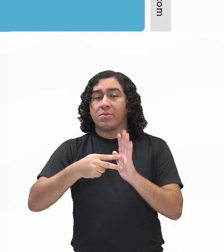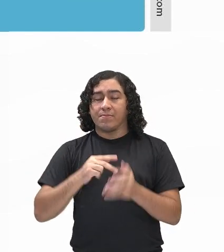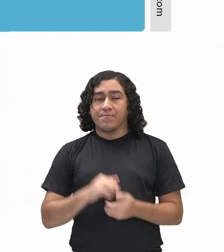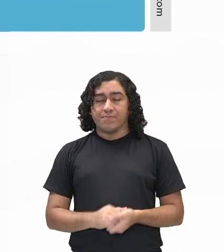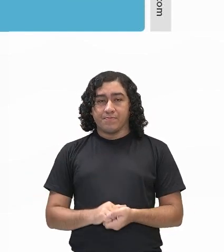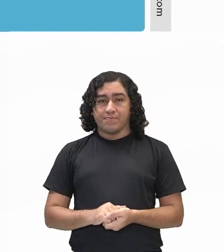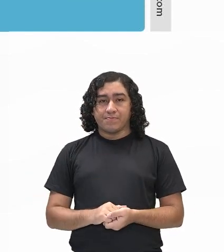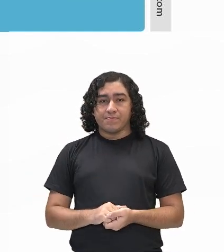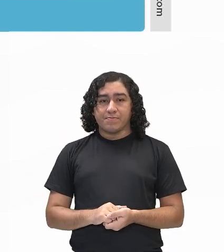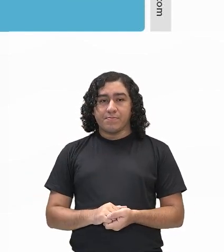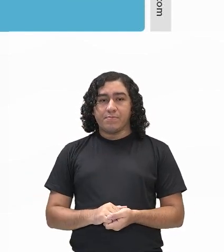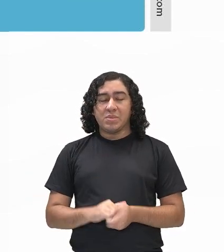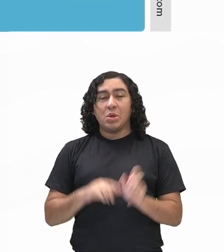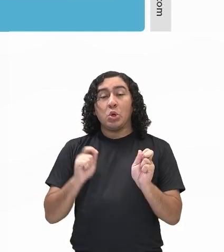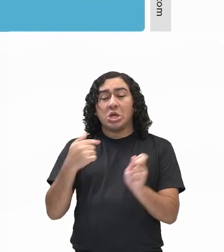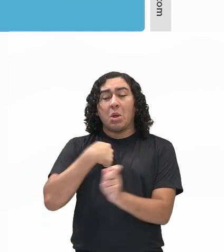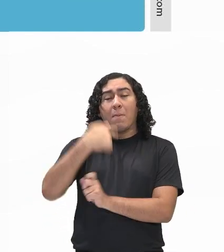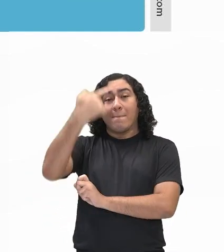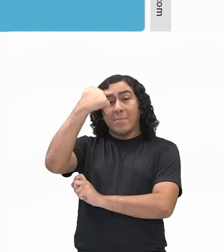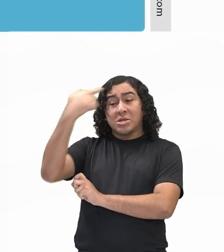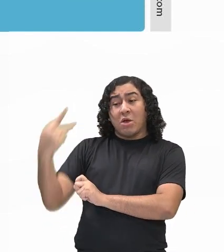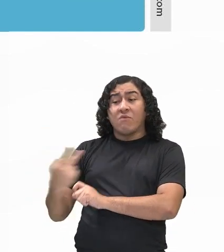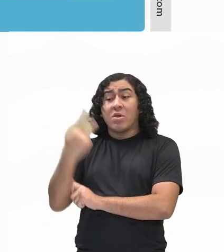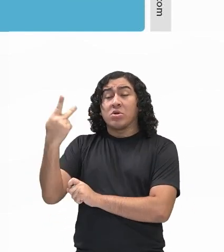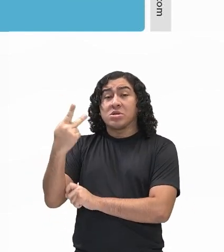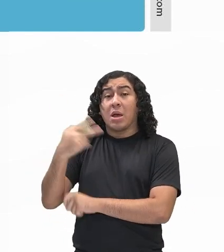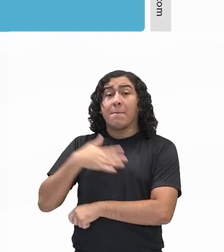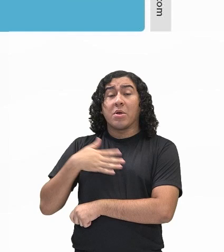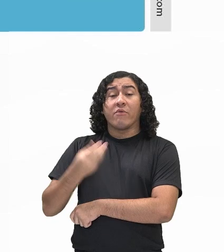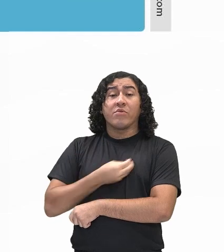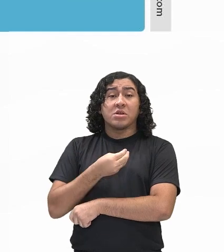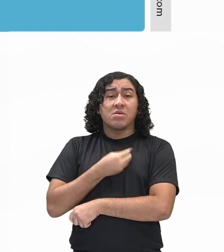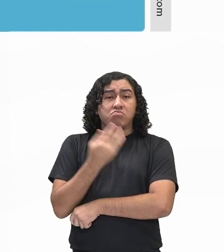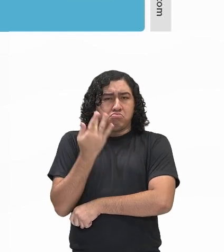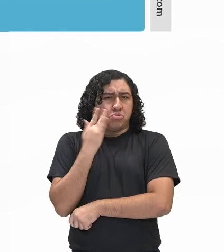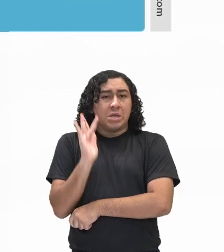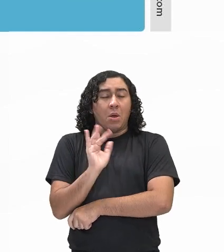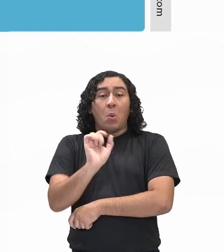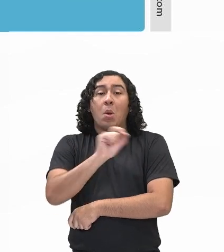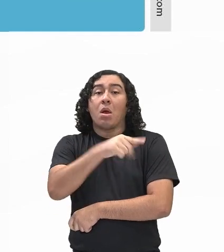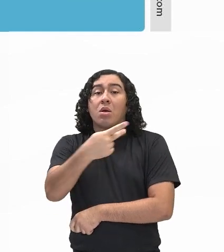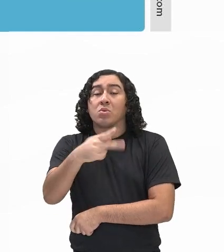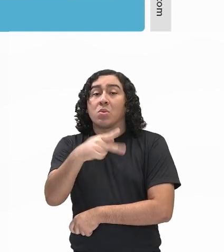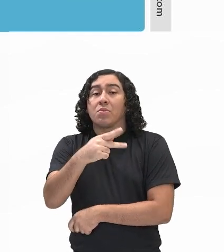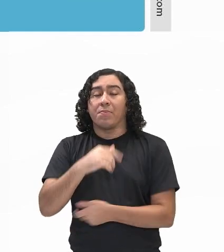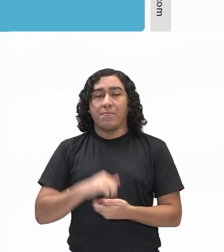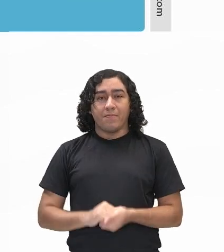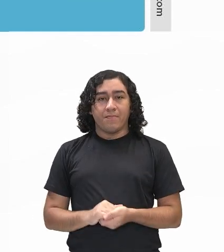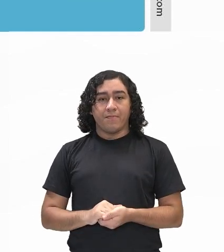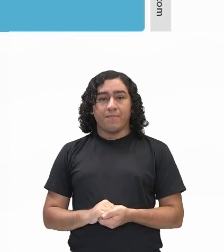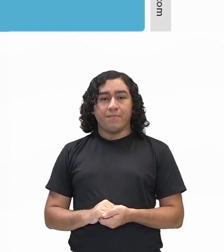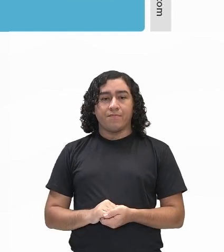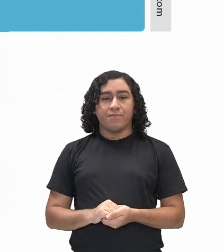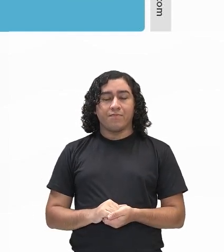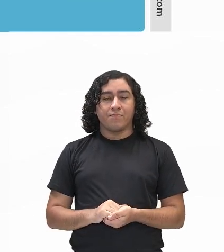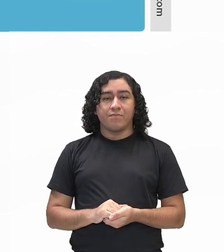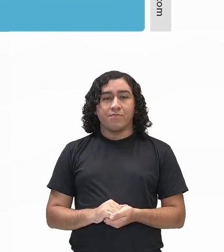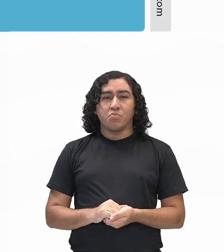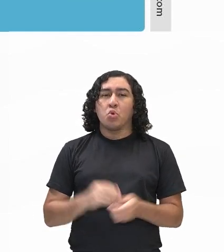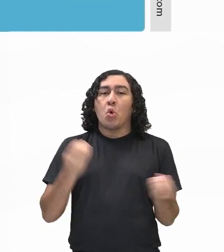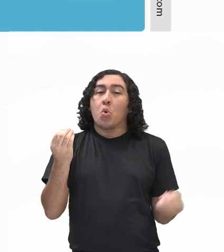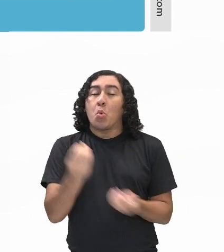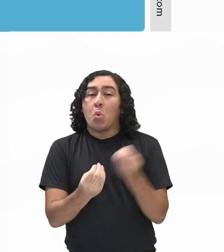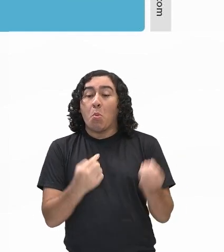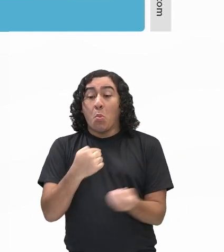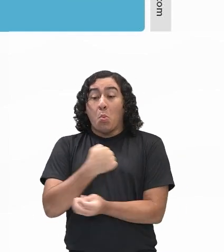O que eu mais valorizo na vida? Você, o que você mais valoriza? De onde vêm os critérios de valor